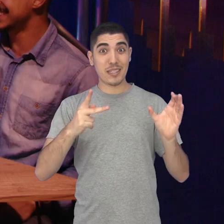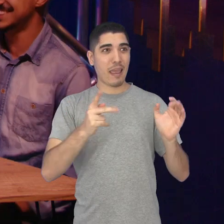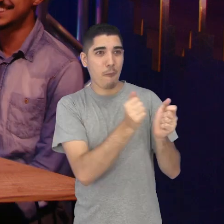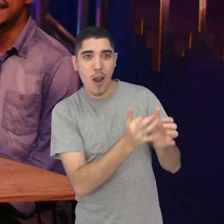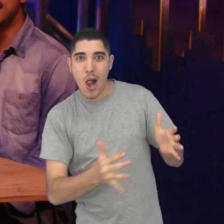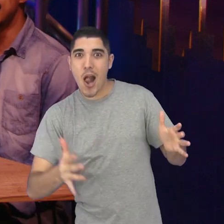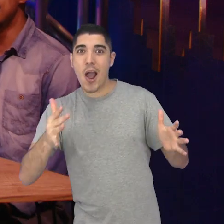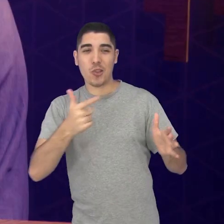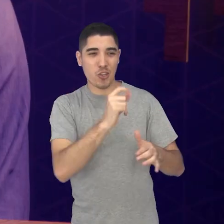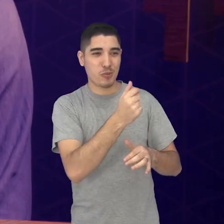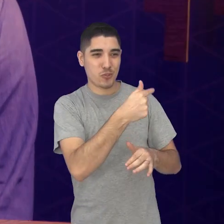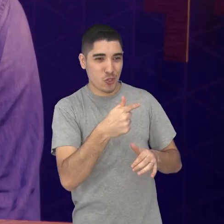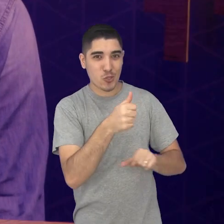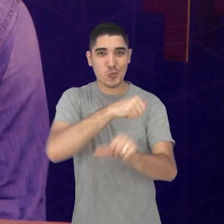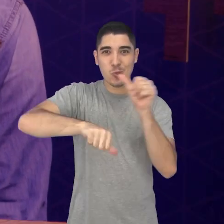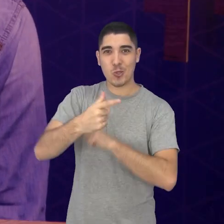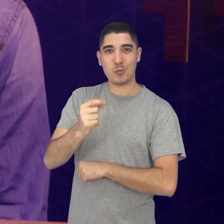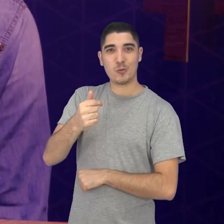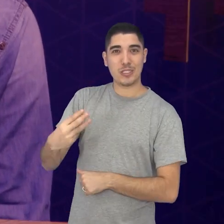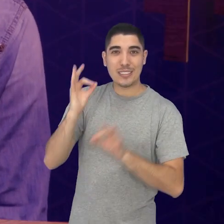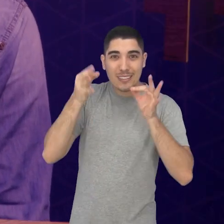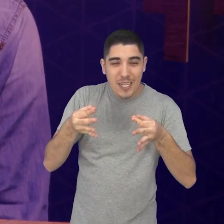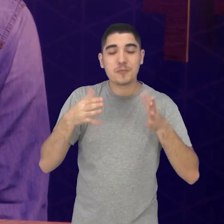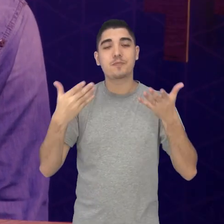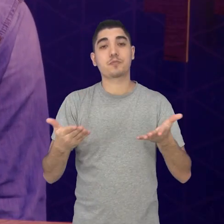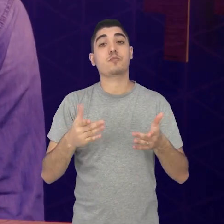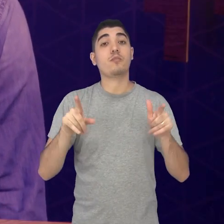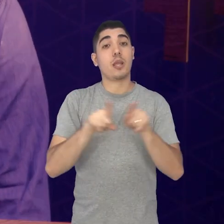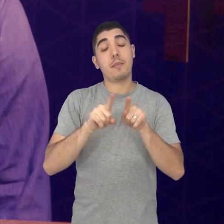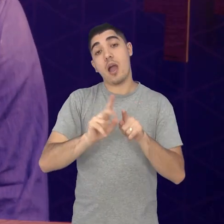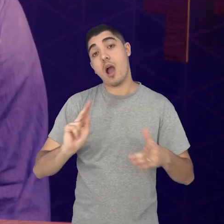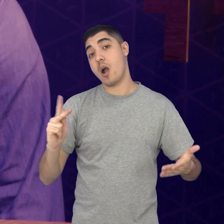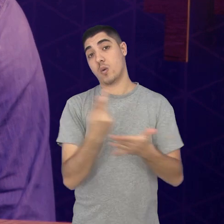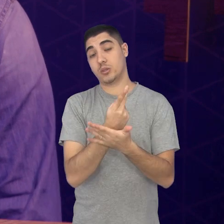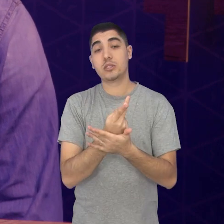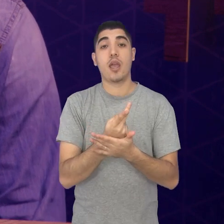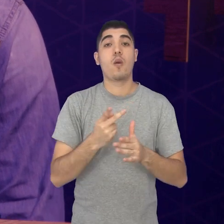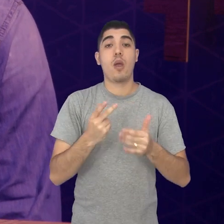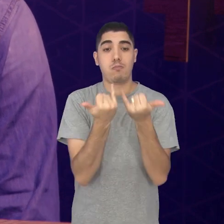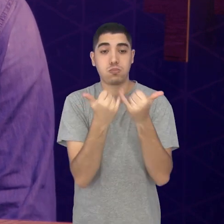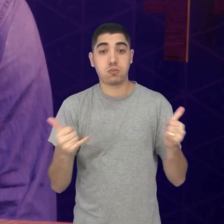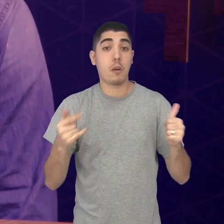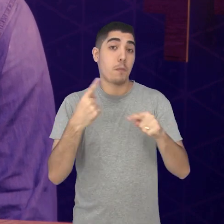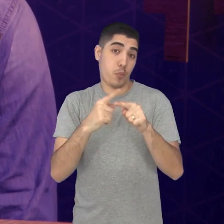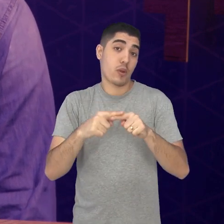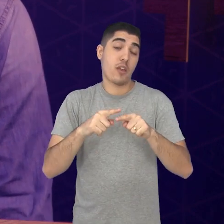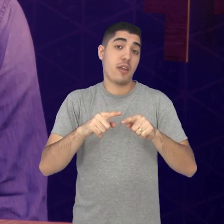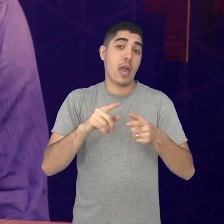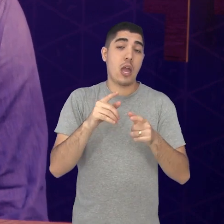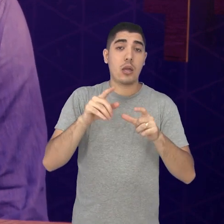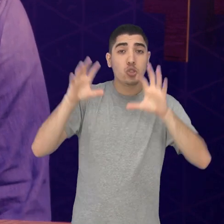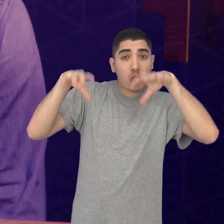hein? E também passamos por uma crise energética por conta da escassez de água. Choveu pouco